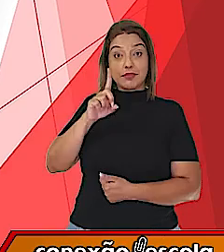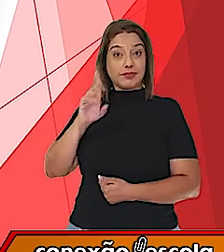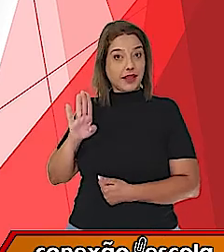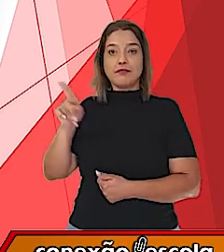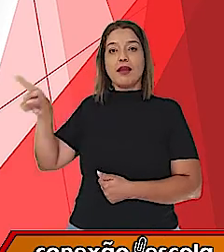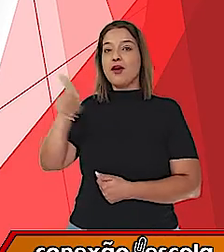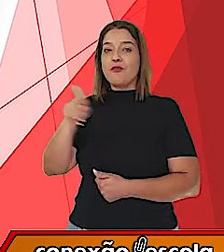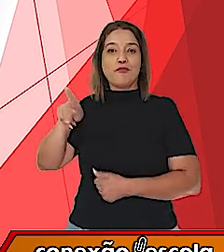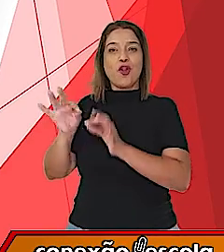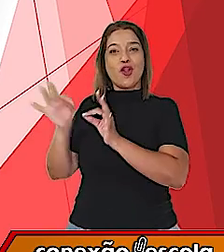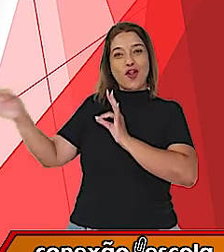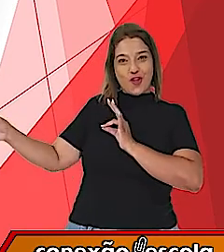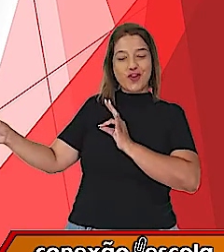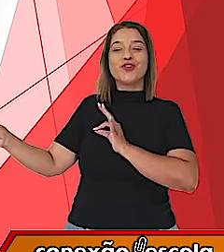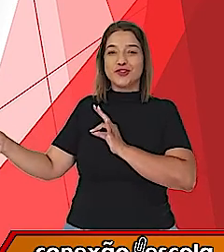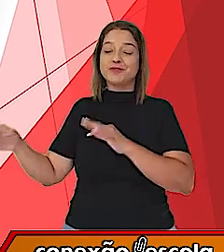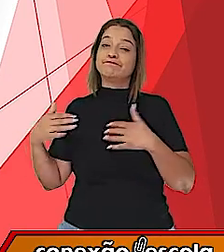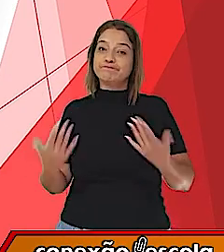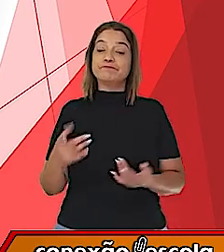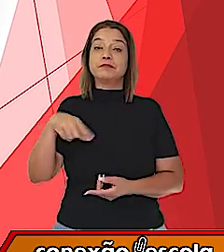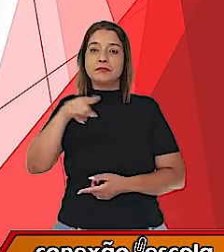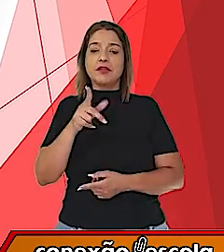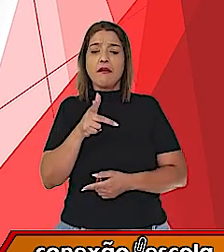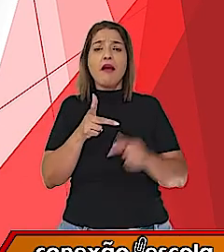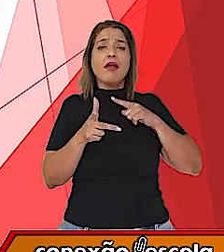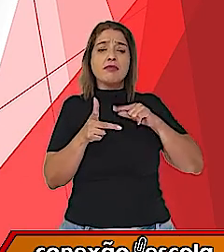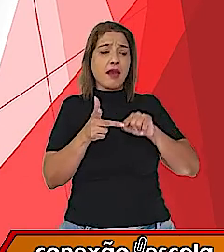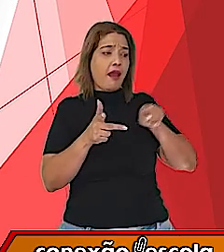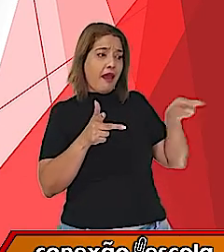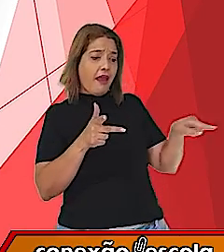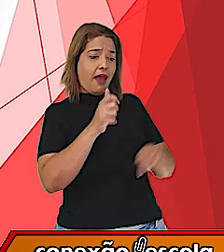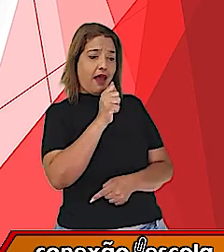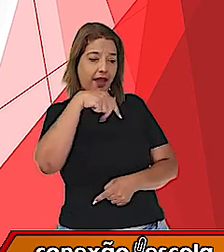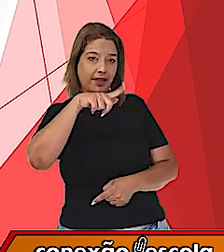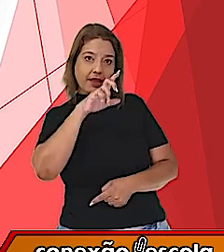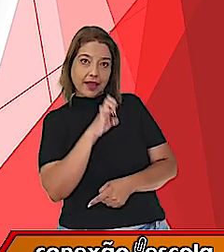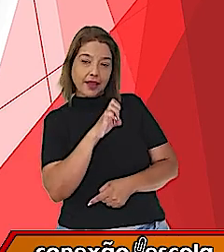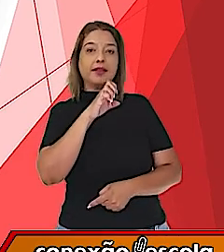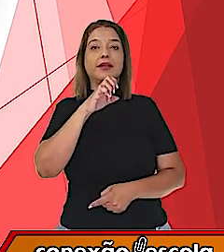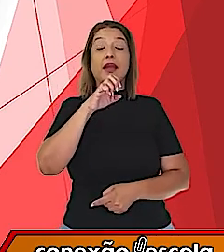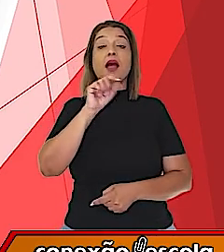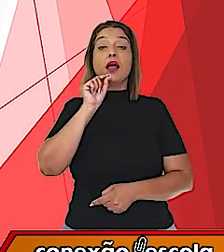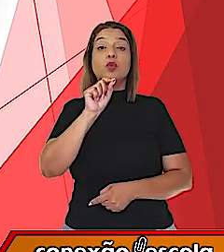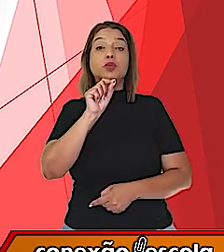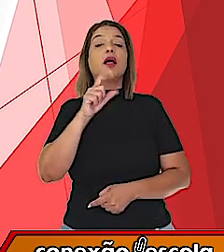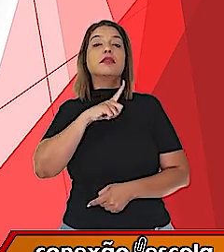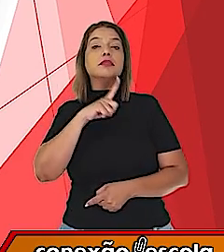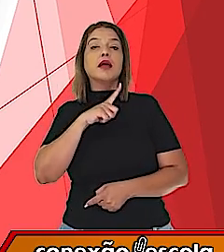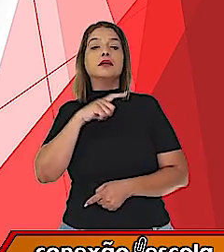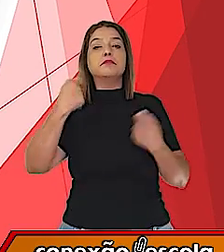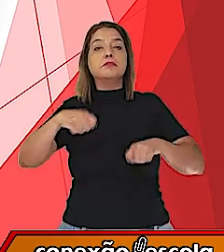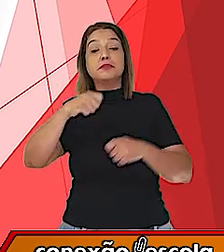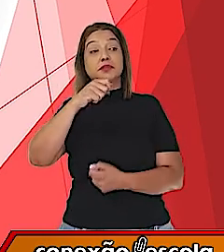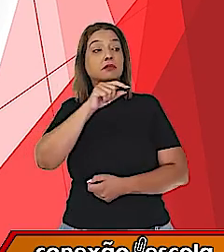mim. Já os pronomes demonstrativos aquele, aquela e aquilo são empregados para